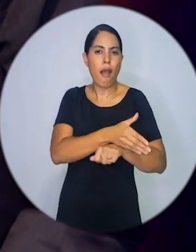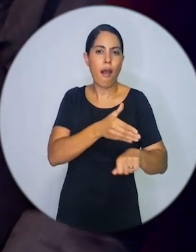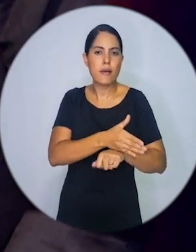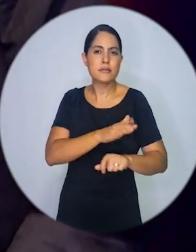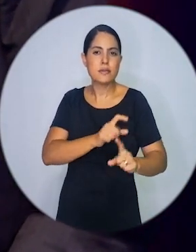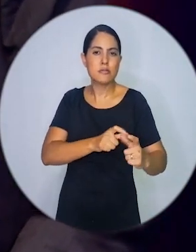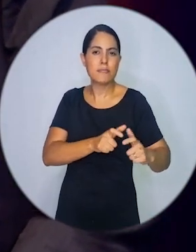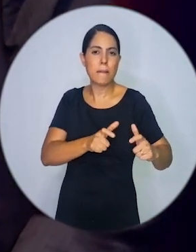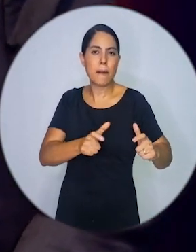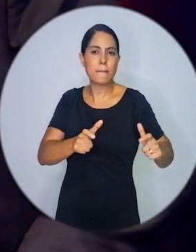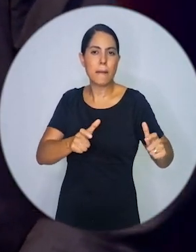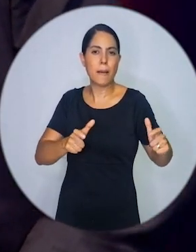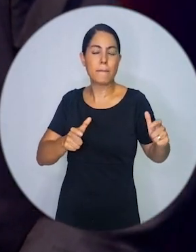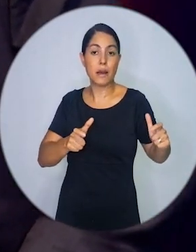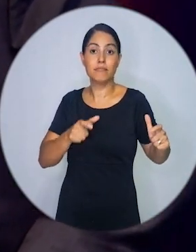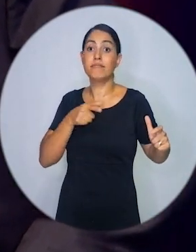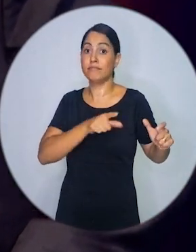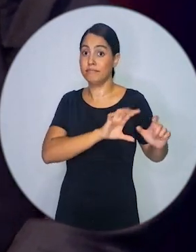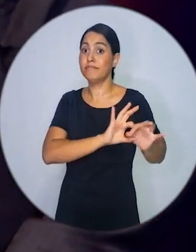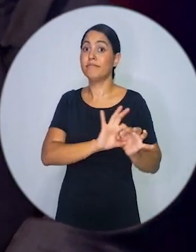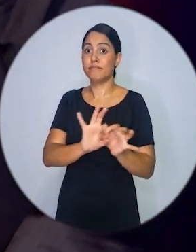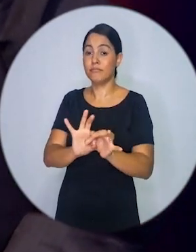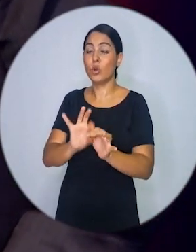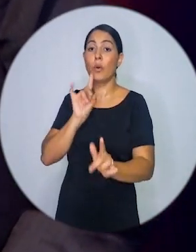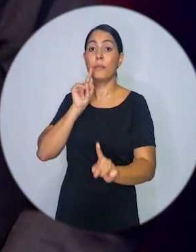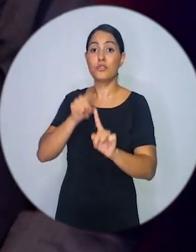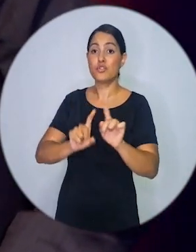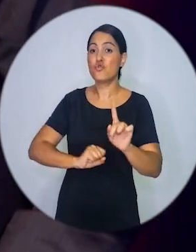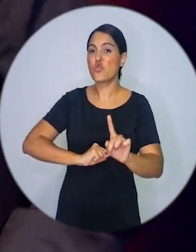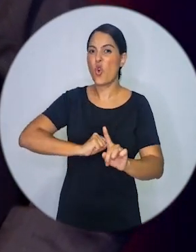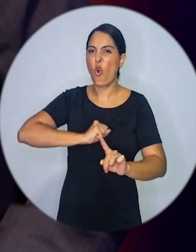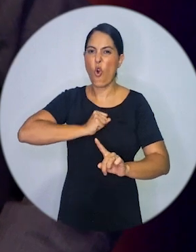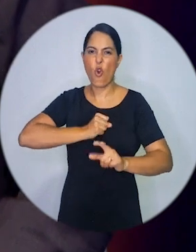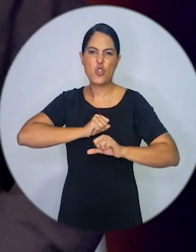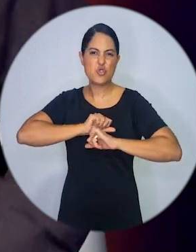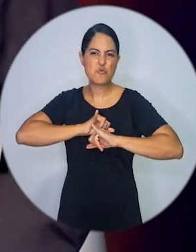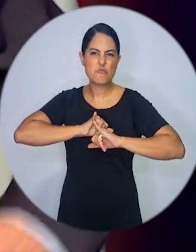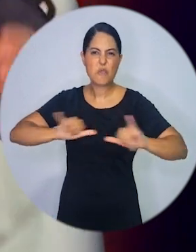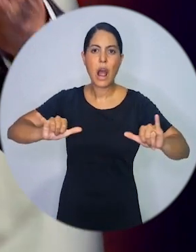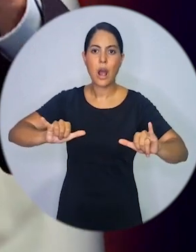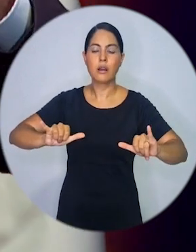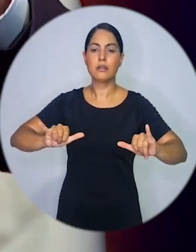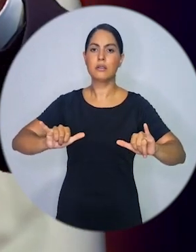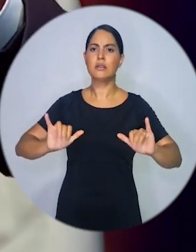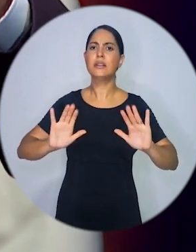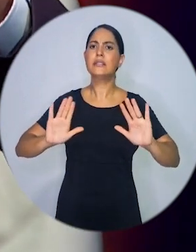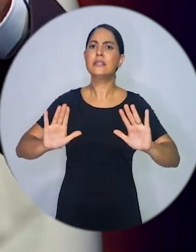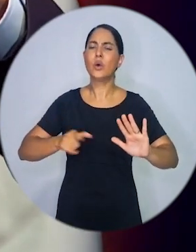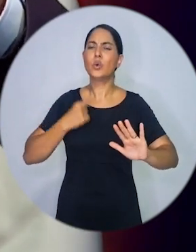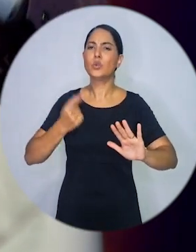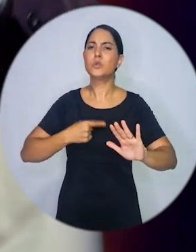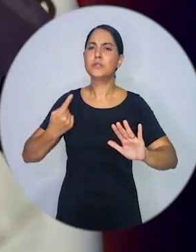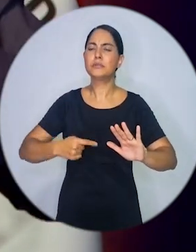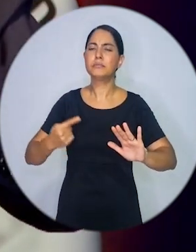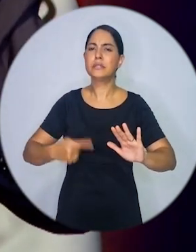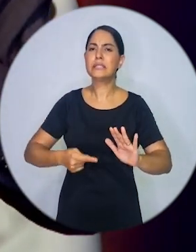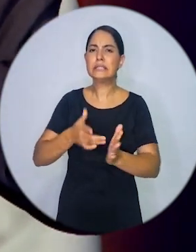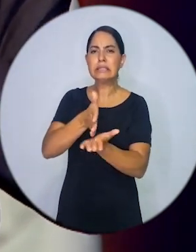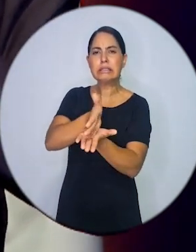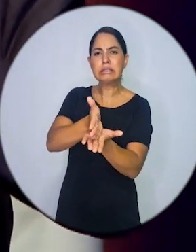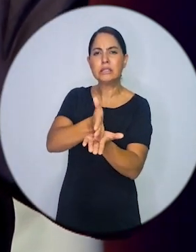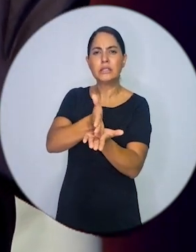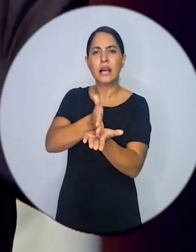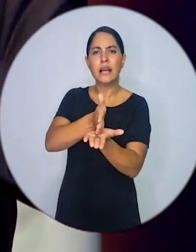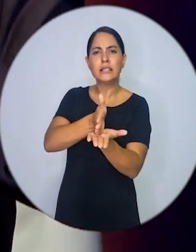mais cliques, mais acesso, mais engajamento pela difusão do ódio. E, portanto, é preciso traçar uma